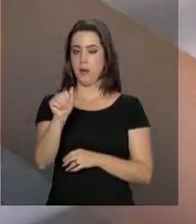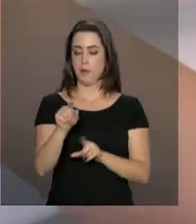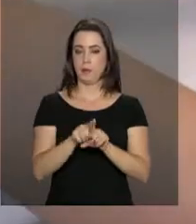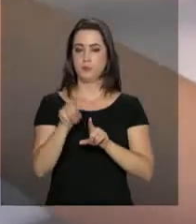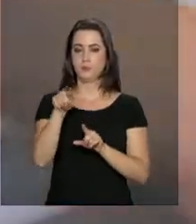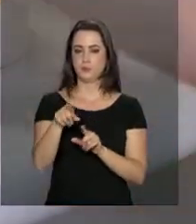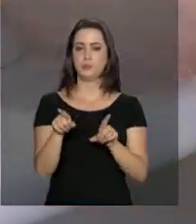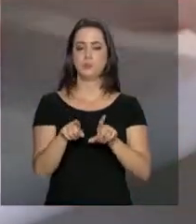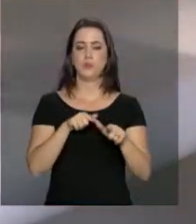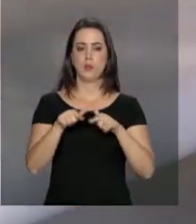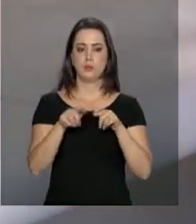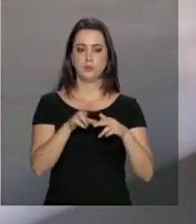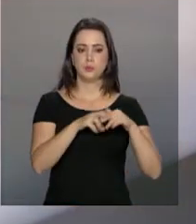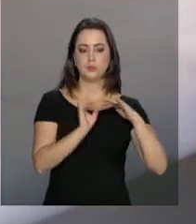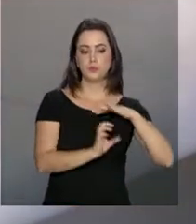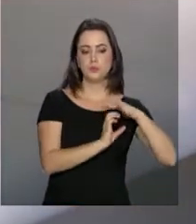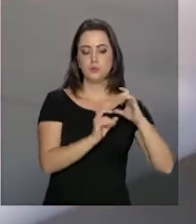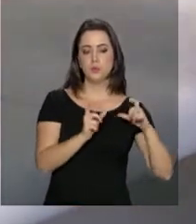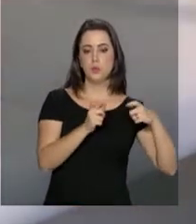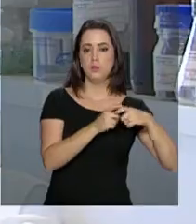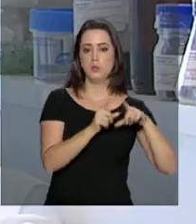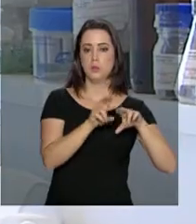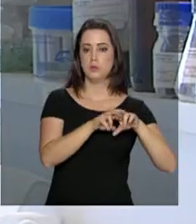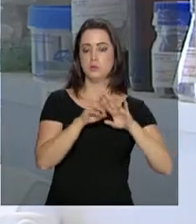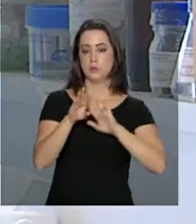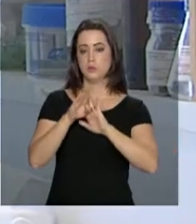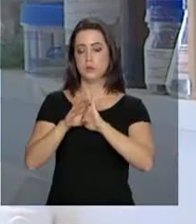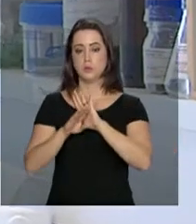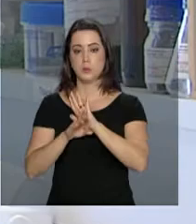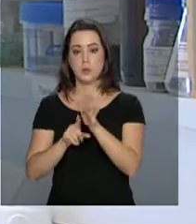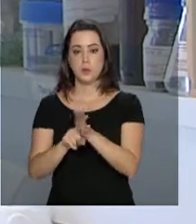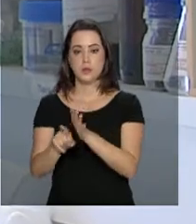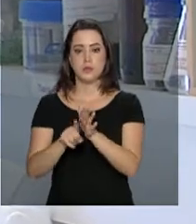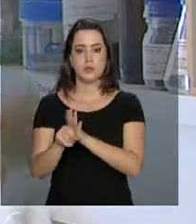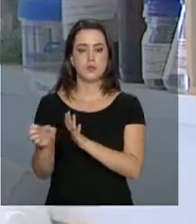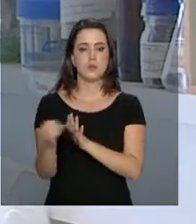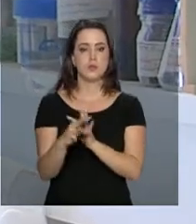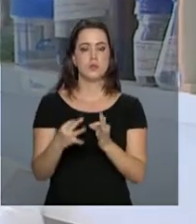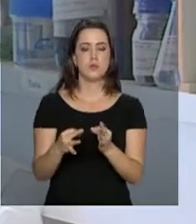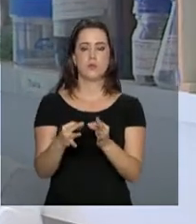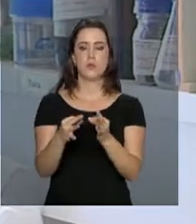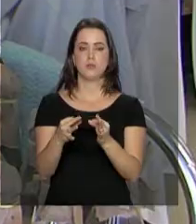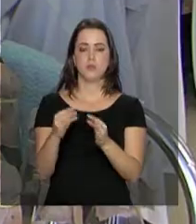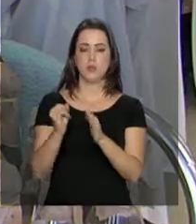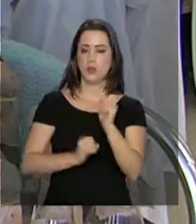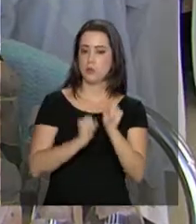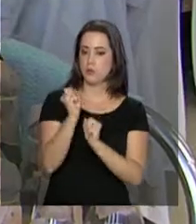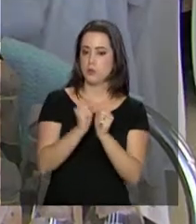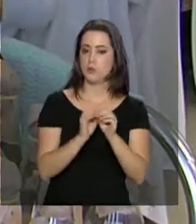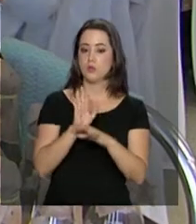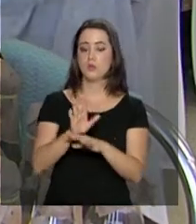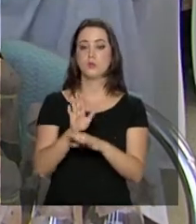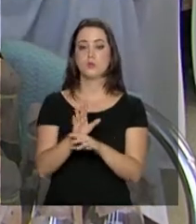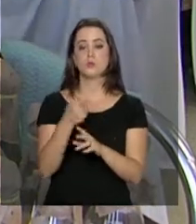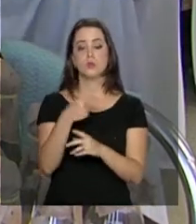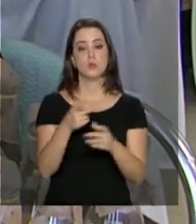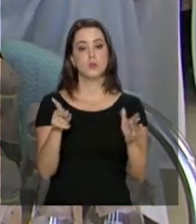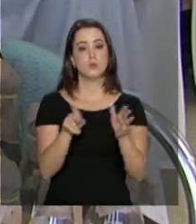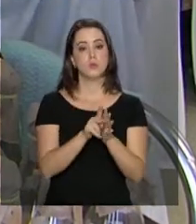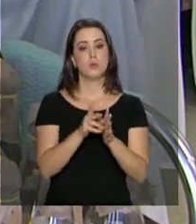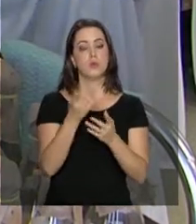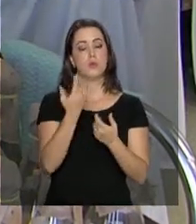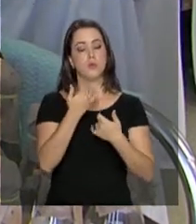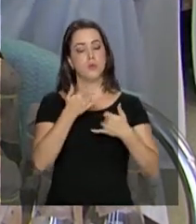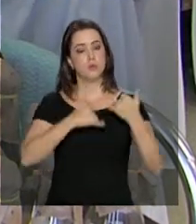da Embrapi, a empresa brasileira de pesquisa e inovação industrial, conseguiu apoio para o uso de uma estrutura